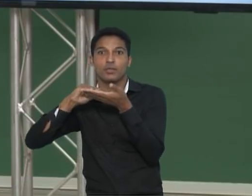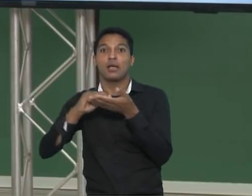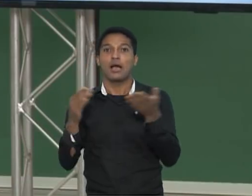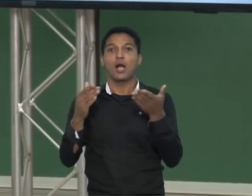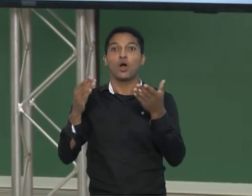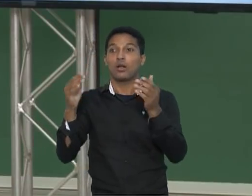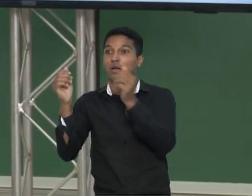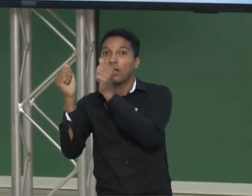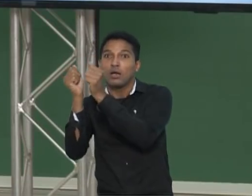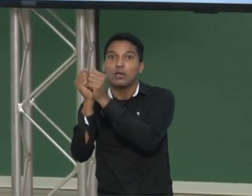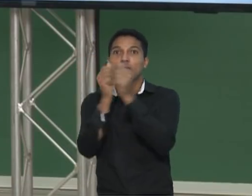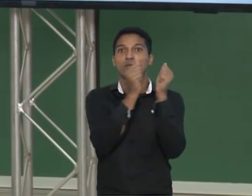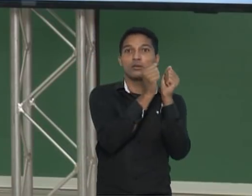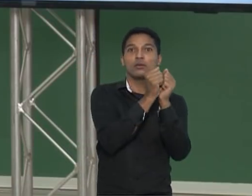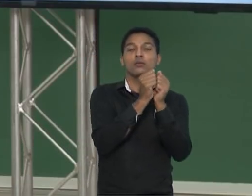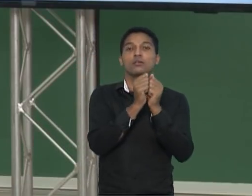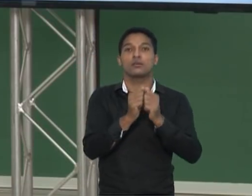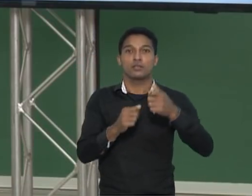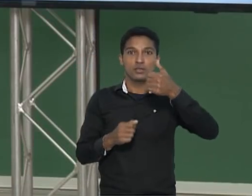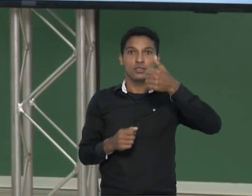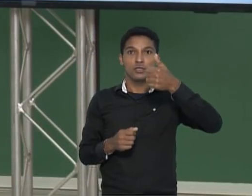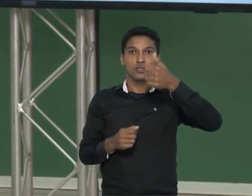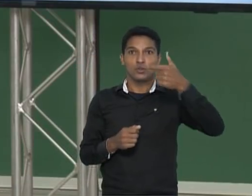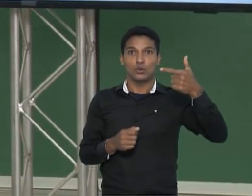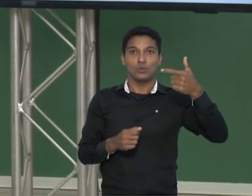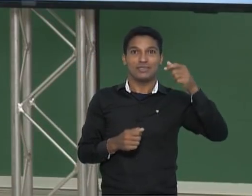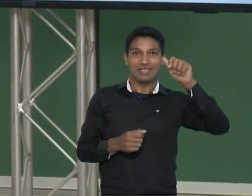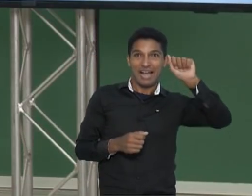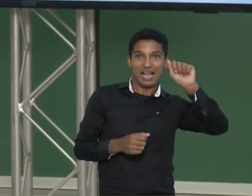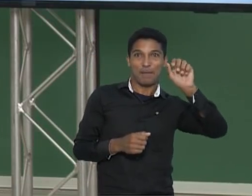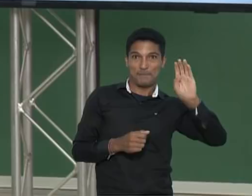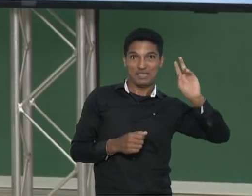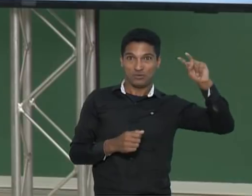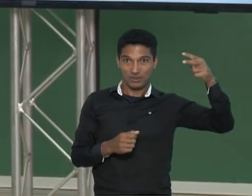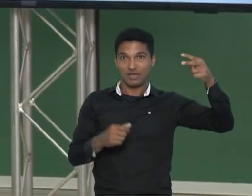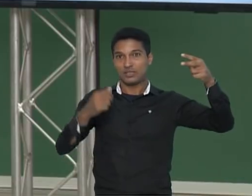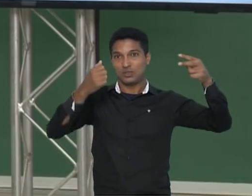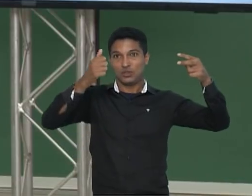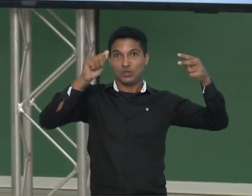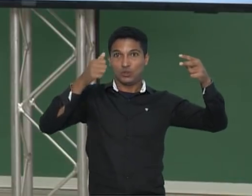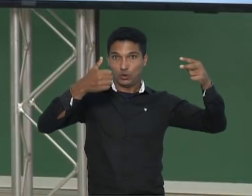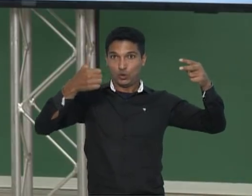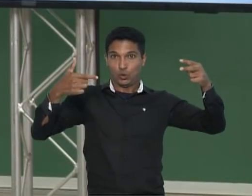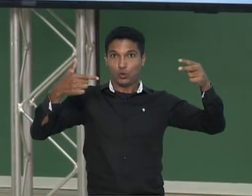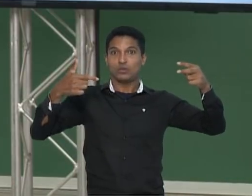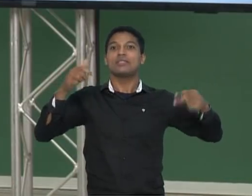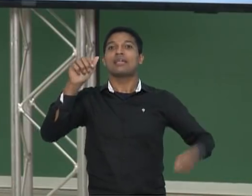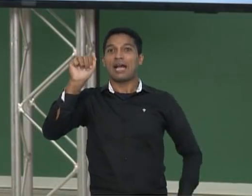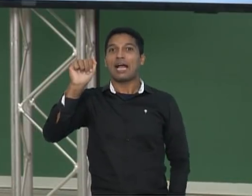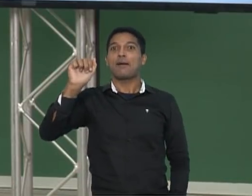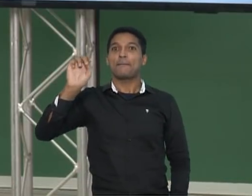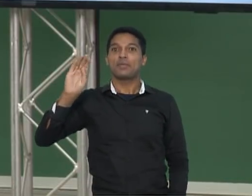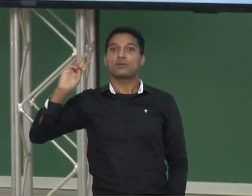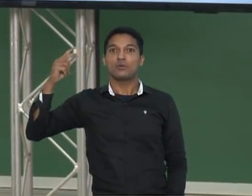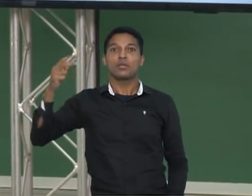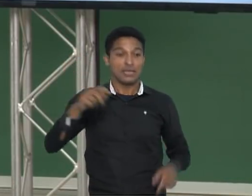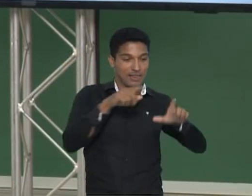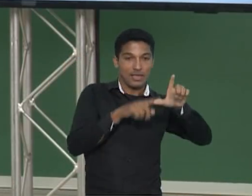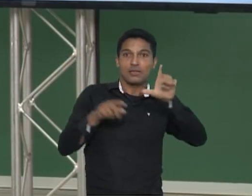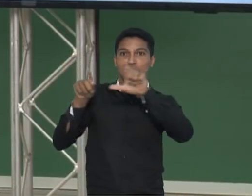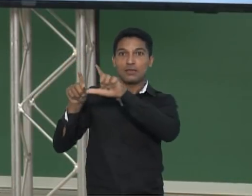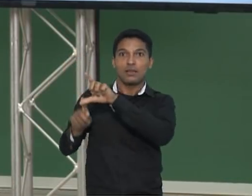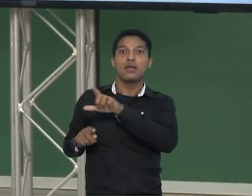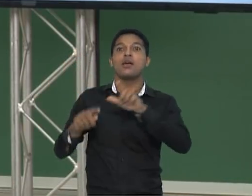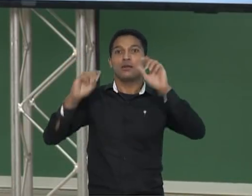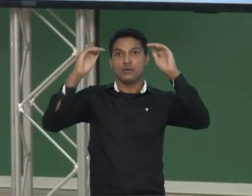ó, 12ab ao quadrado com 12ab ao quadrado, são as mesmas letras e com os mesmos expoentes.